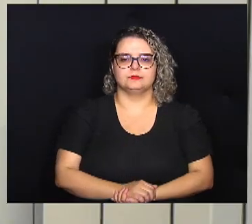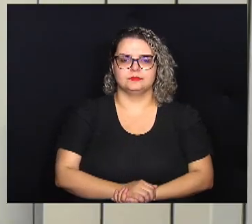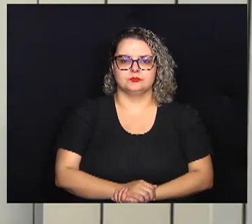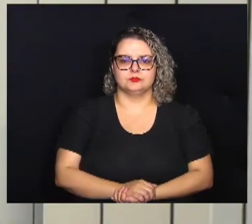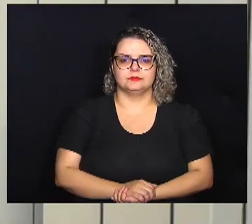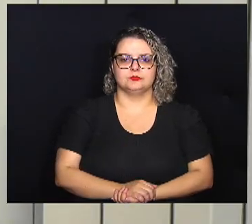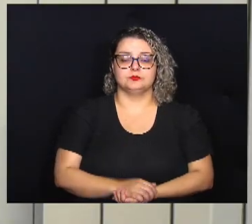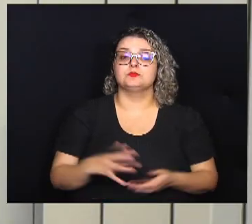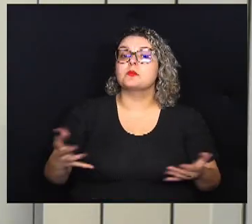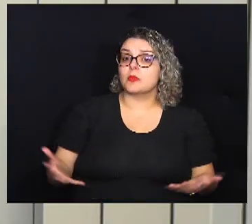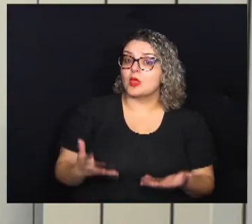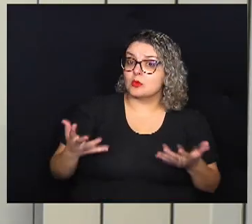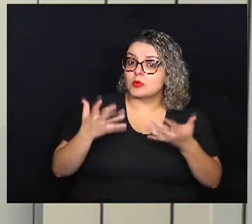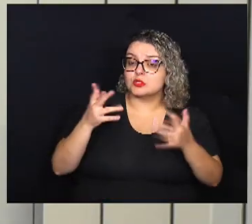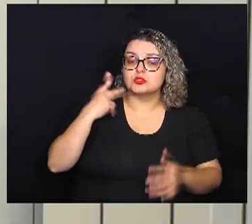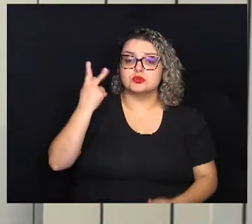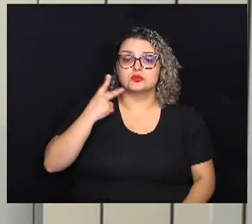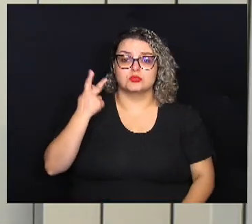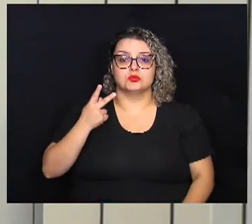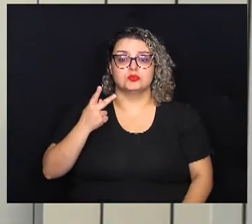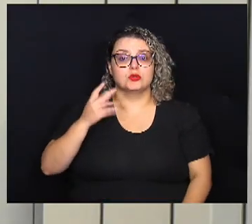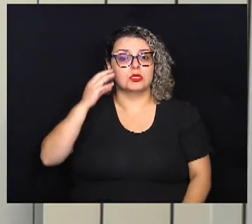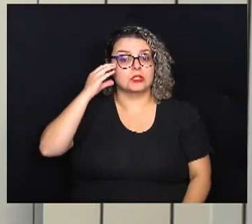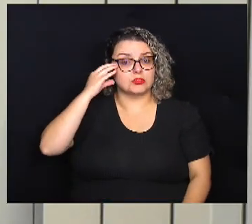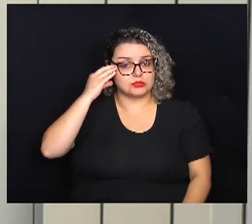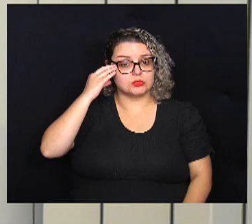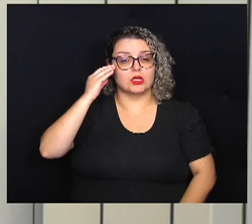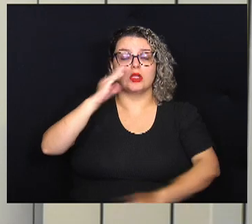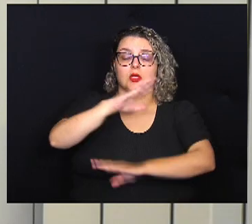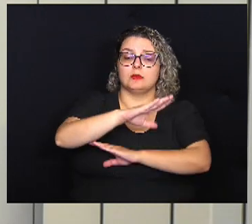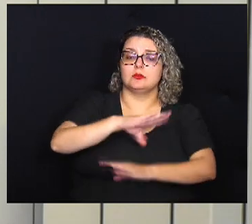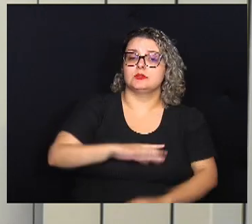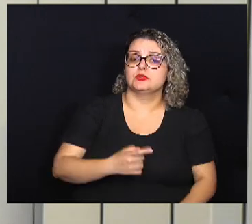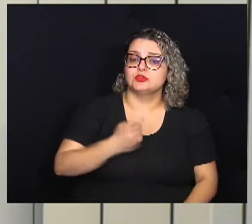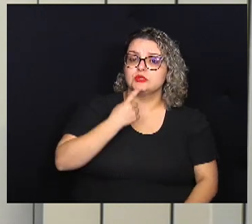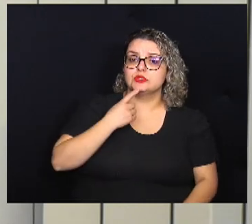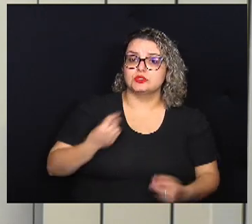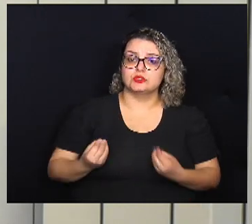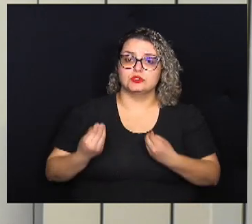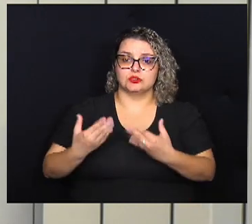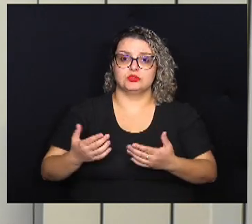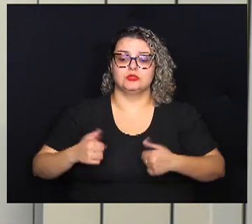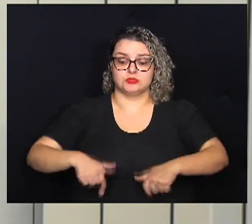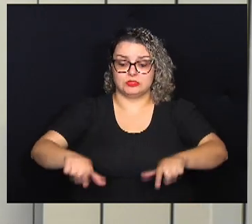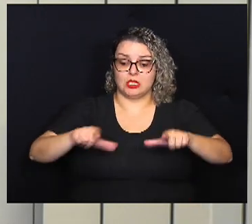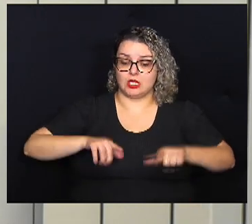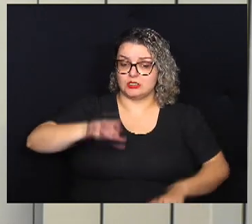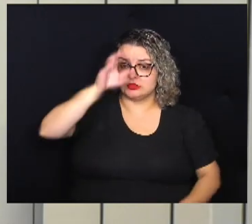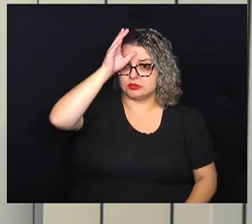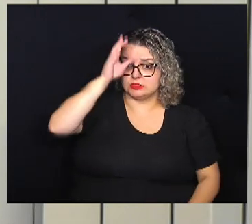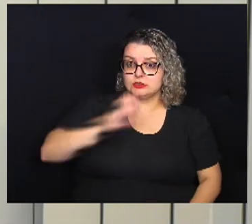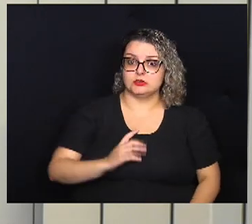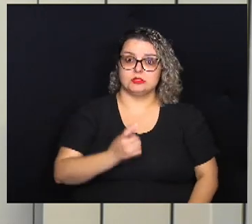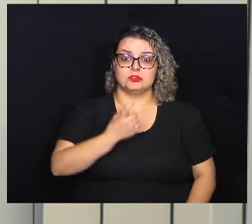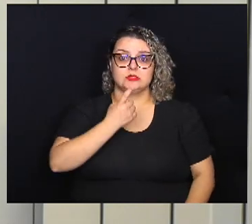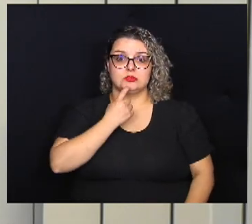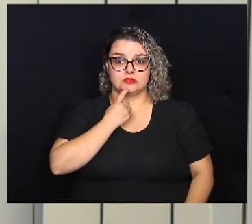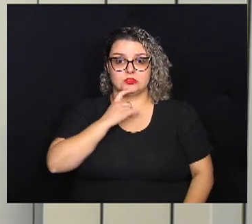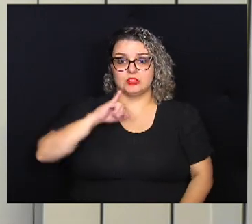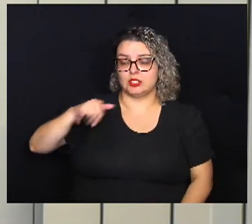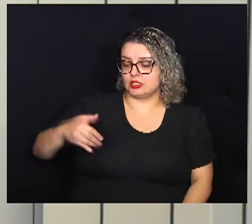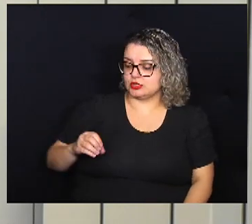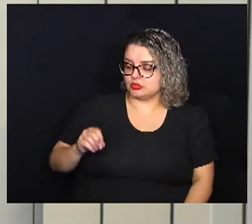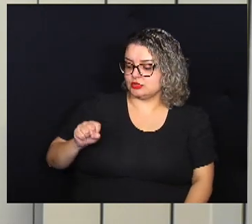Por iniciativa do vereador Luiz Cirilo, a Câmara Municipal entregou o título de cidadão campineiro a